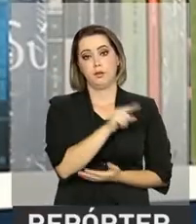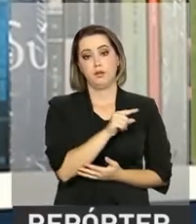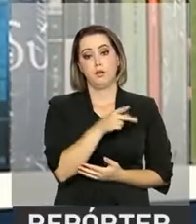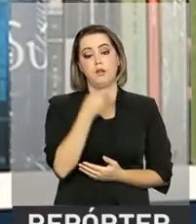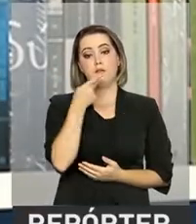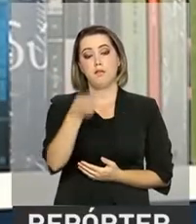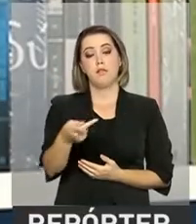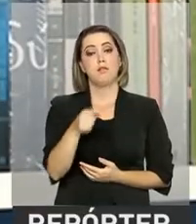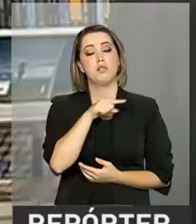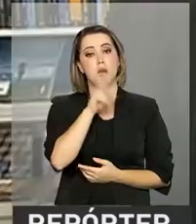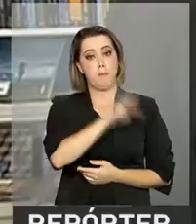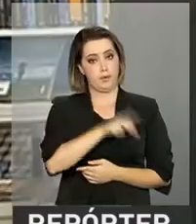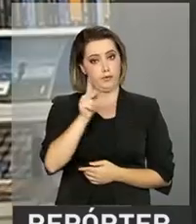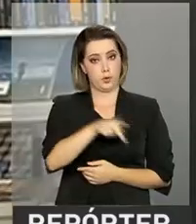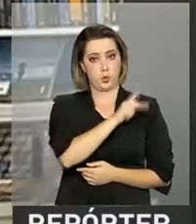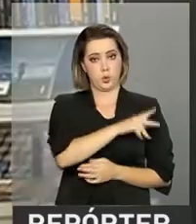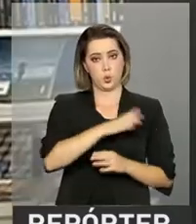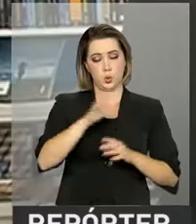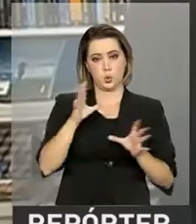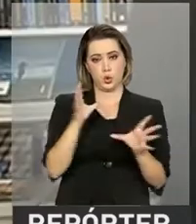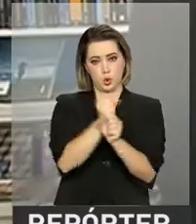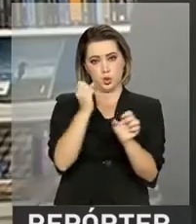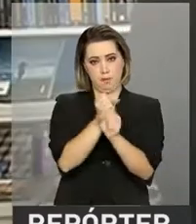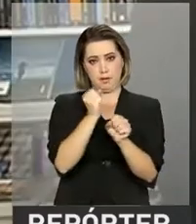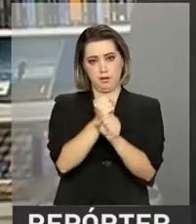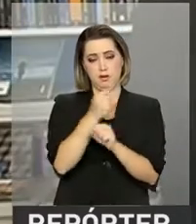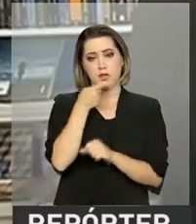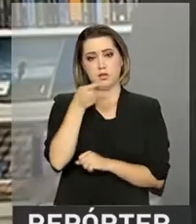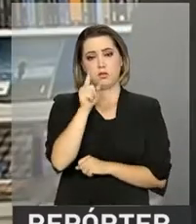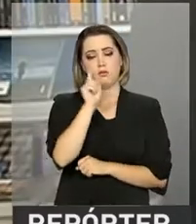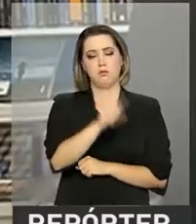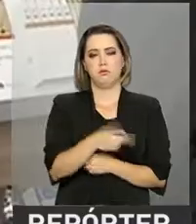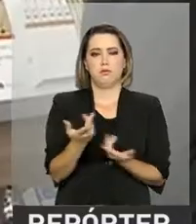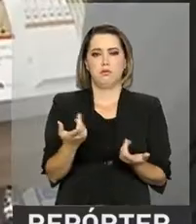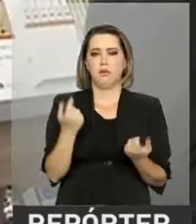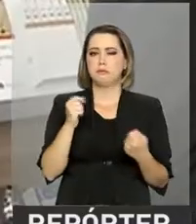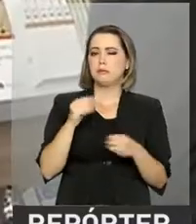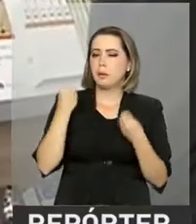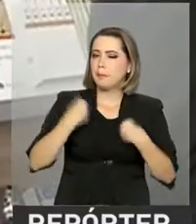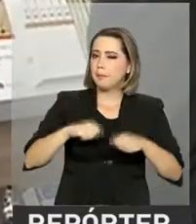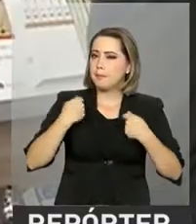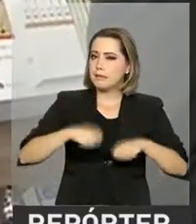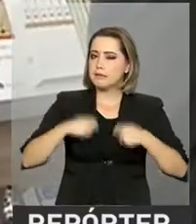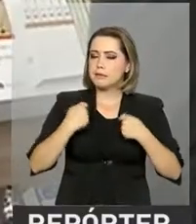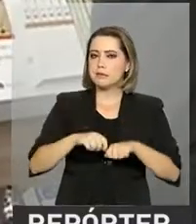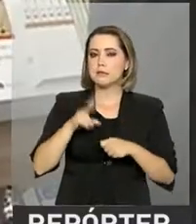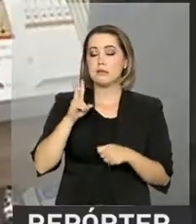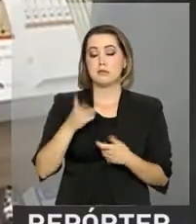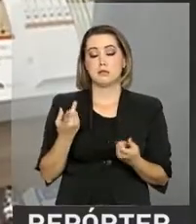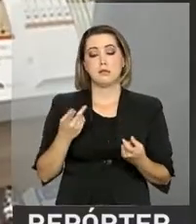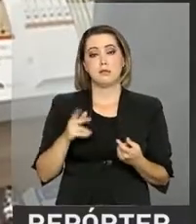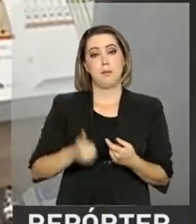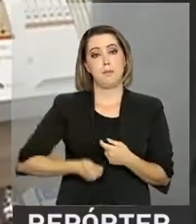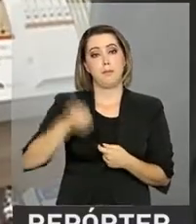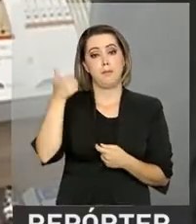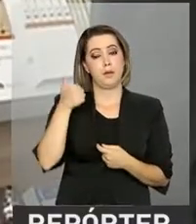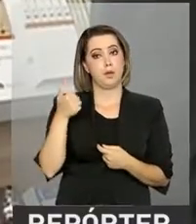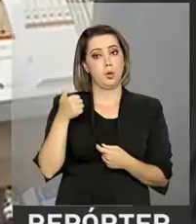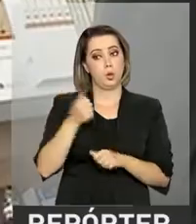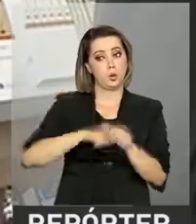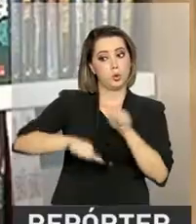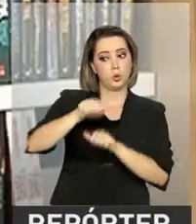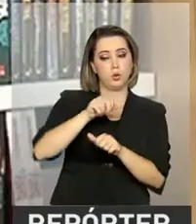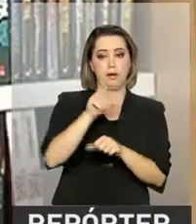a restituição para aplicar ou gastar o dinheiro com viagens e compras não vale a pena. Segundo ele, essa é a melhor opção em apenas